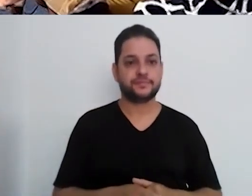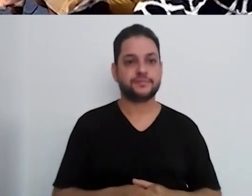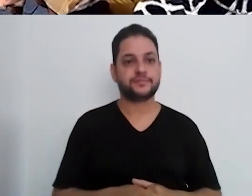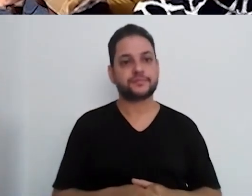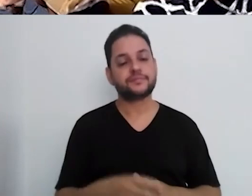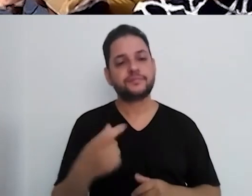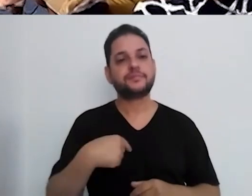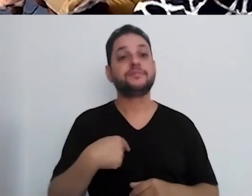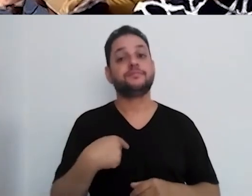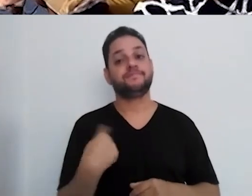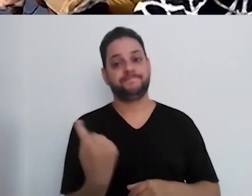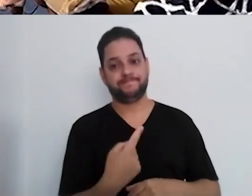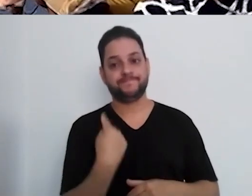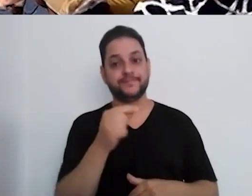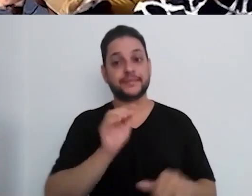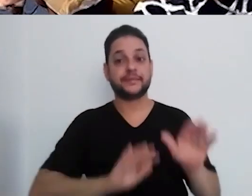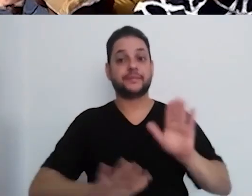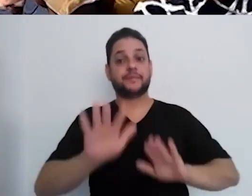cuidado. A gente ficou assim,